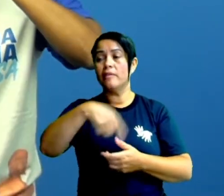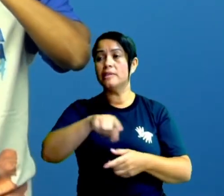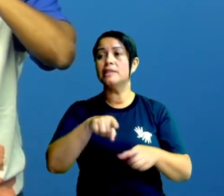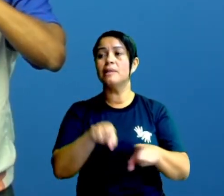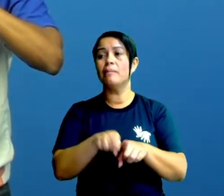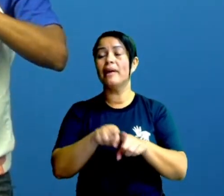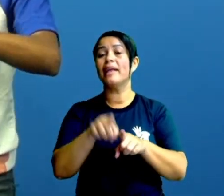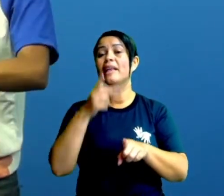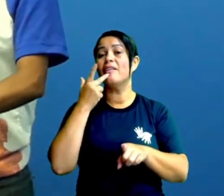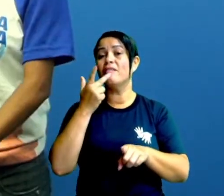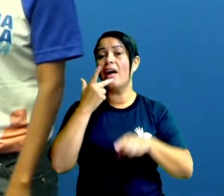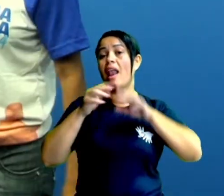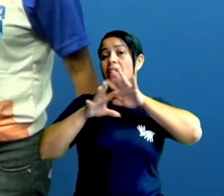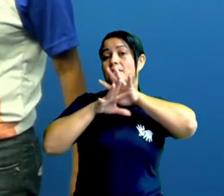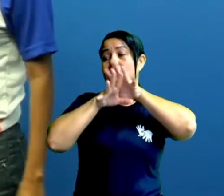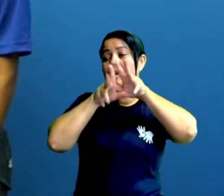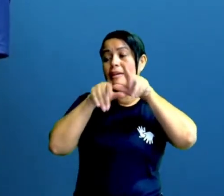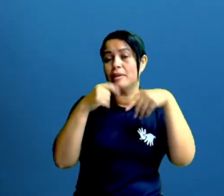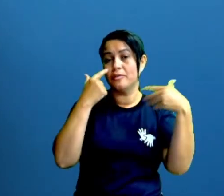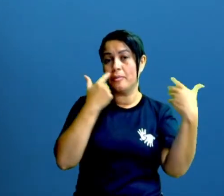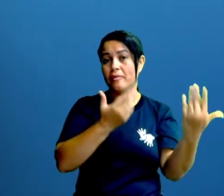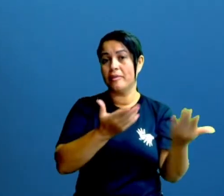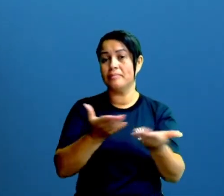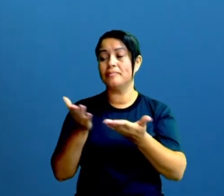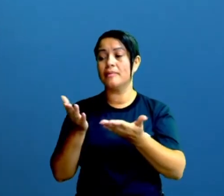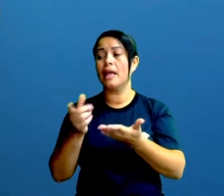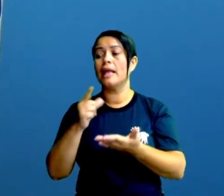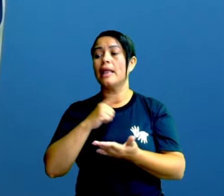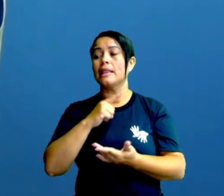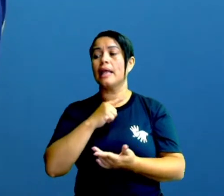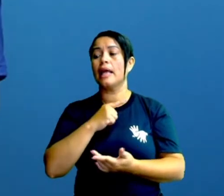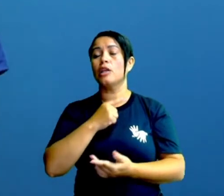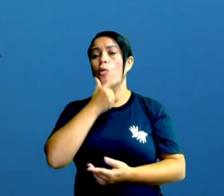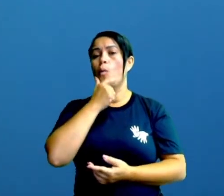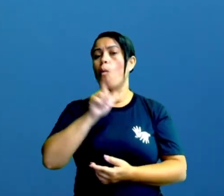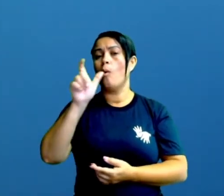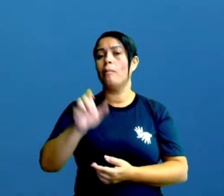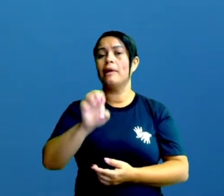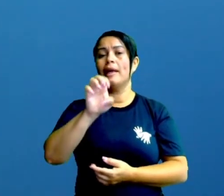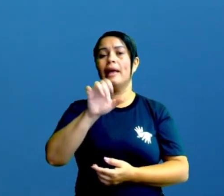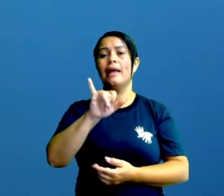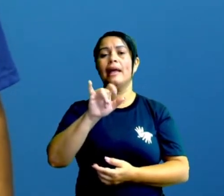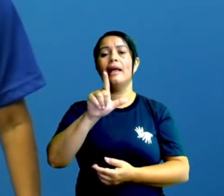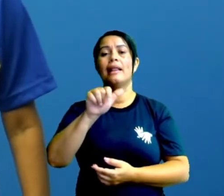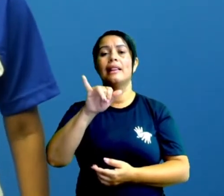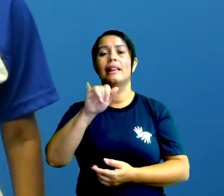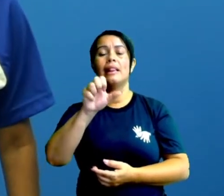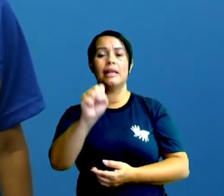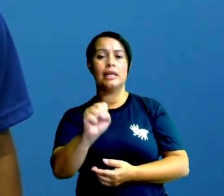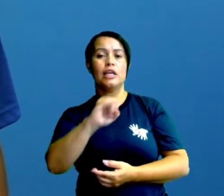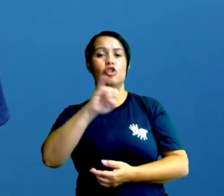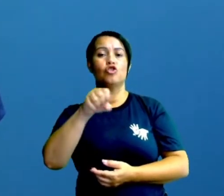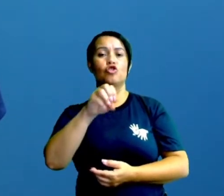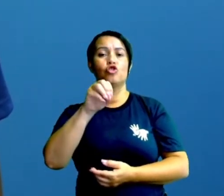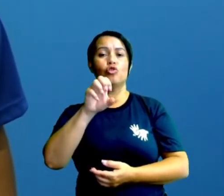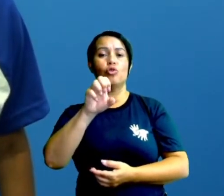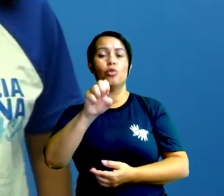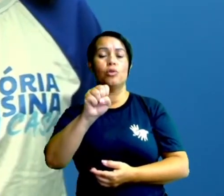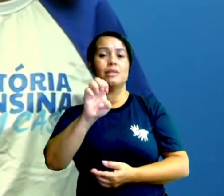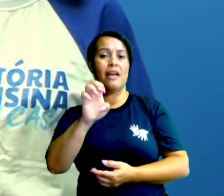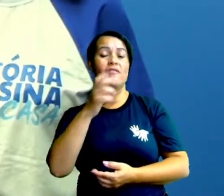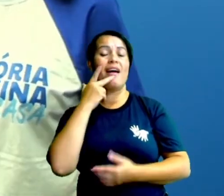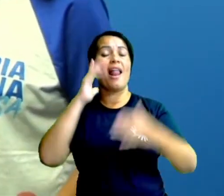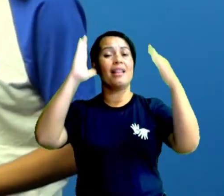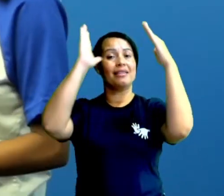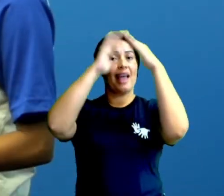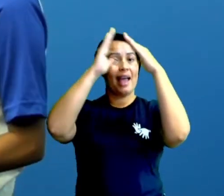que também fala de bicho isso mesmo então vamos lá é do Elias José E aí titulado a casa e seu dono